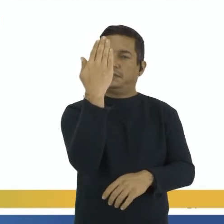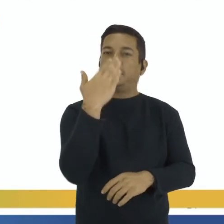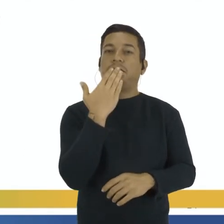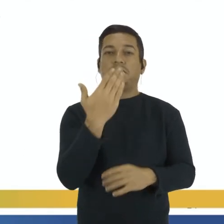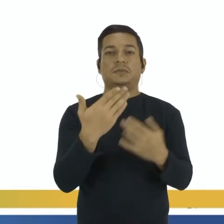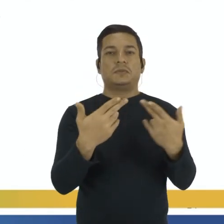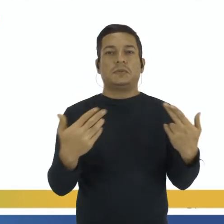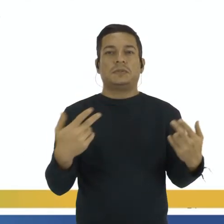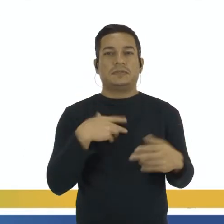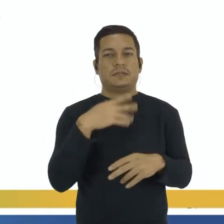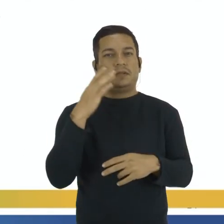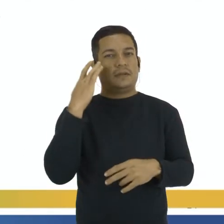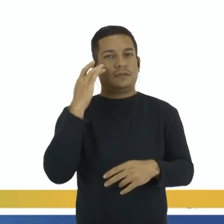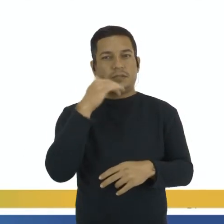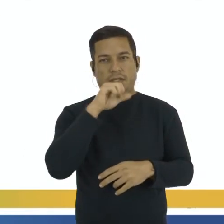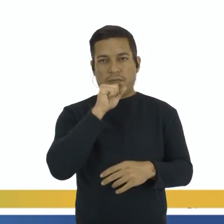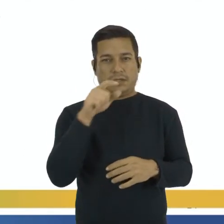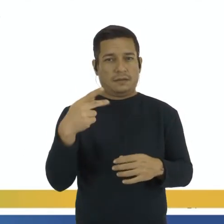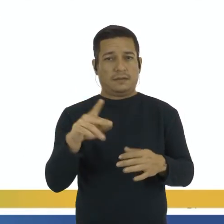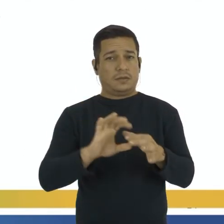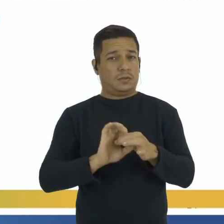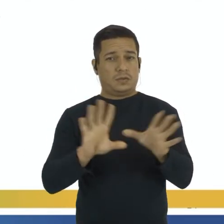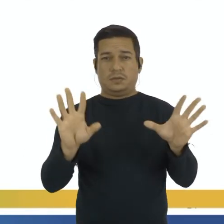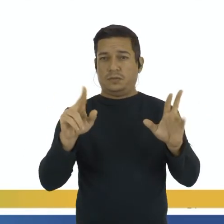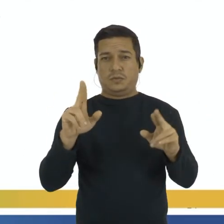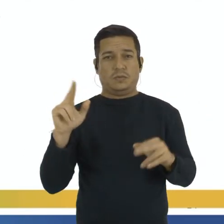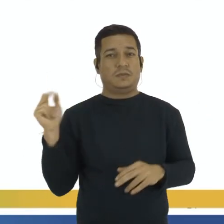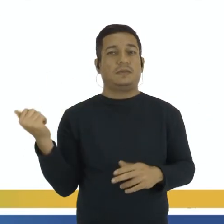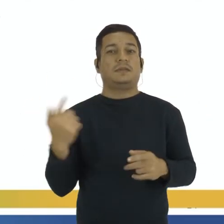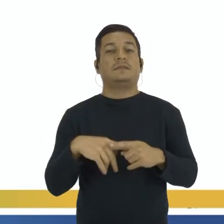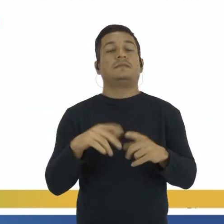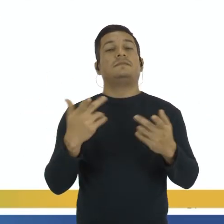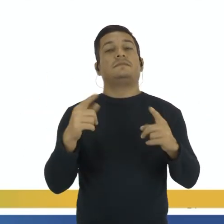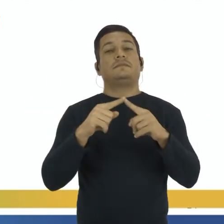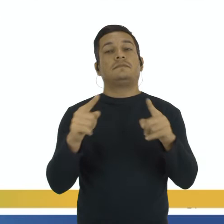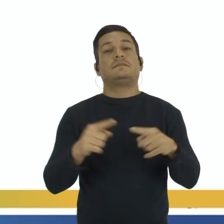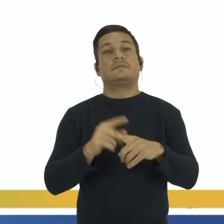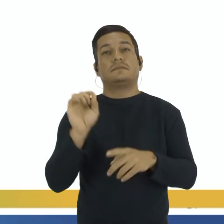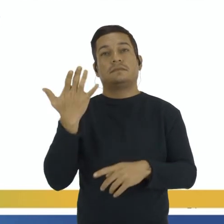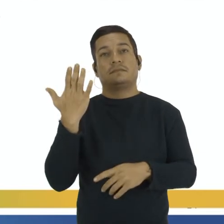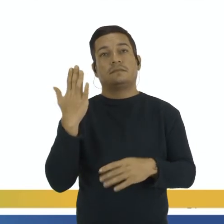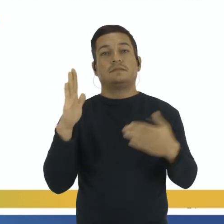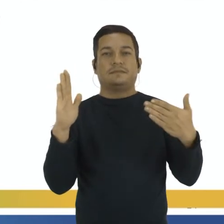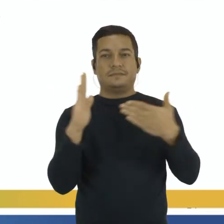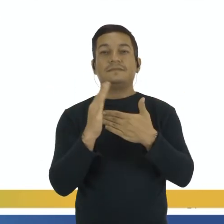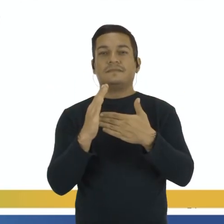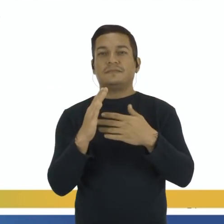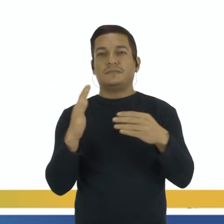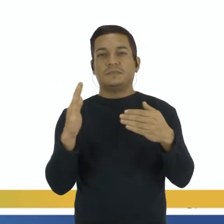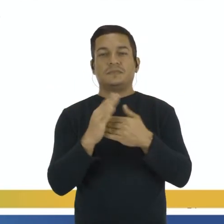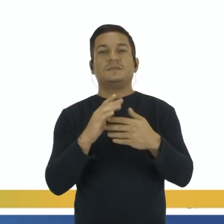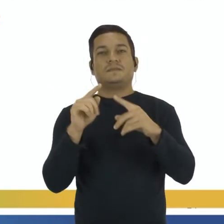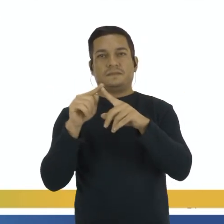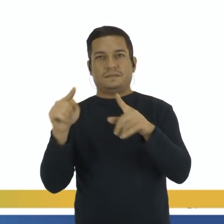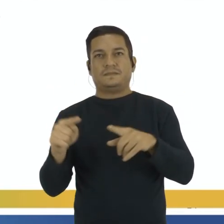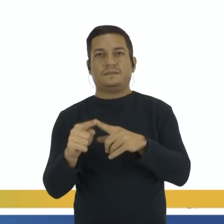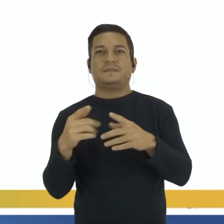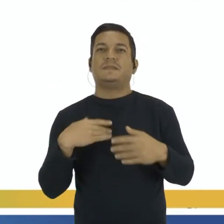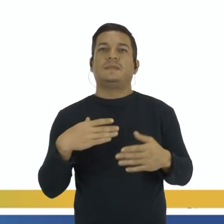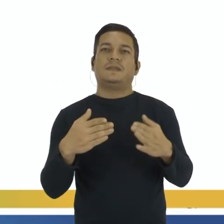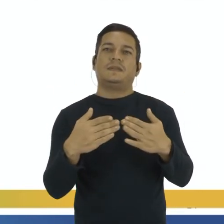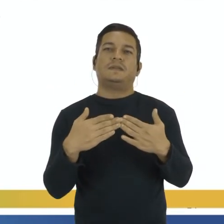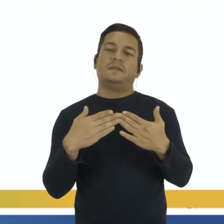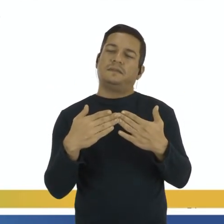provavelmente a mãe dele nunca deixaria. C. Em que quadrinho isso ocorre? no último quadrinho, né? Onde nós temos aí o